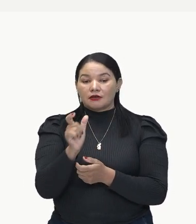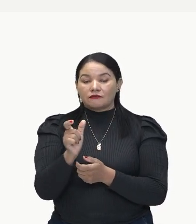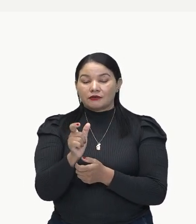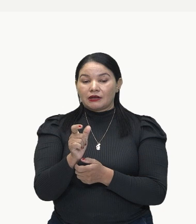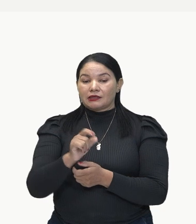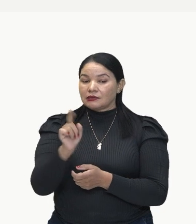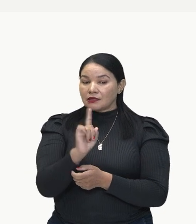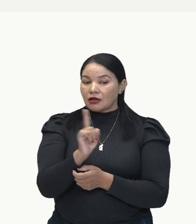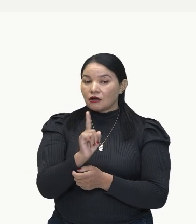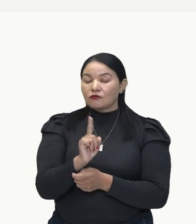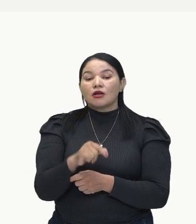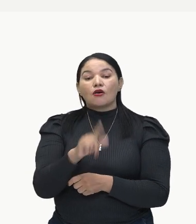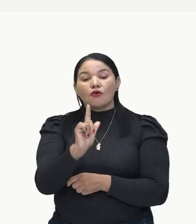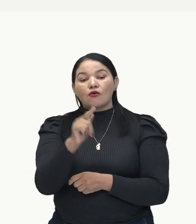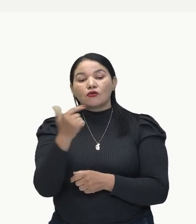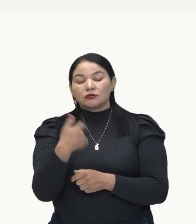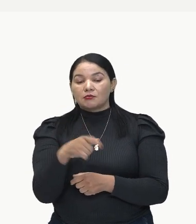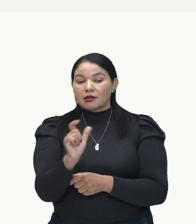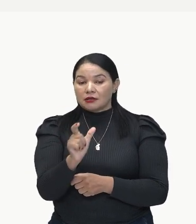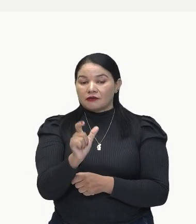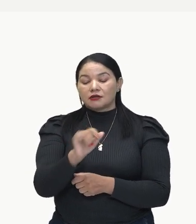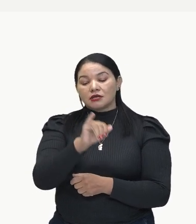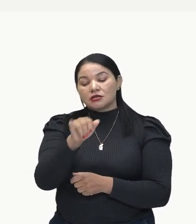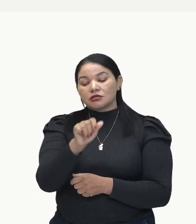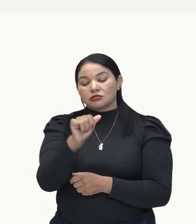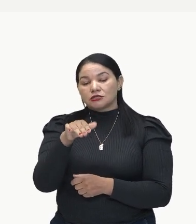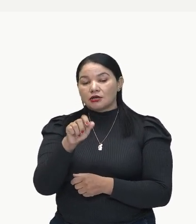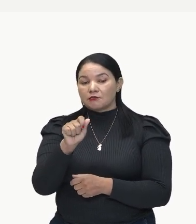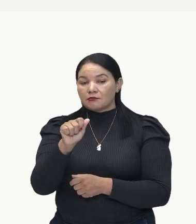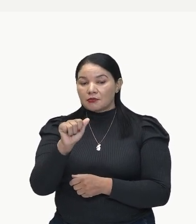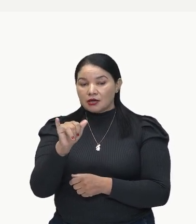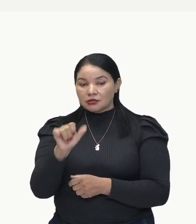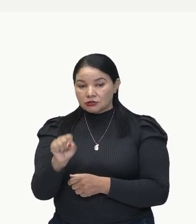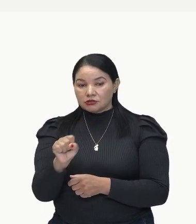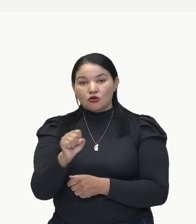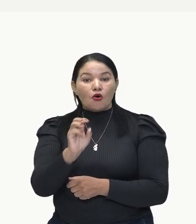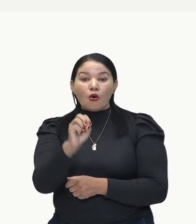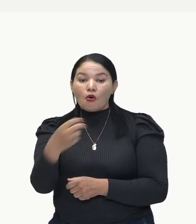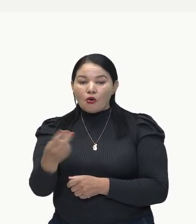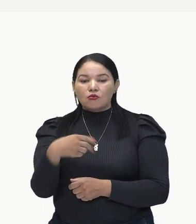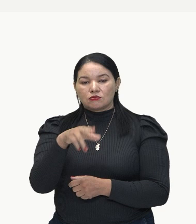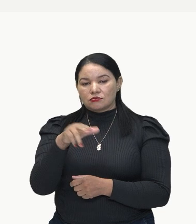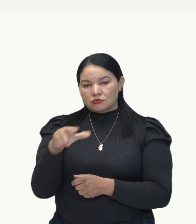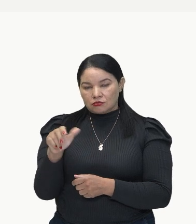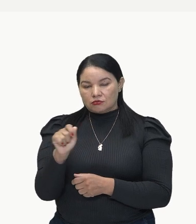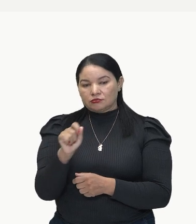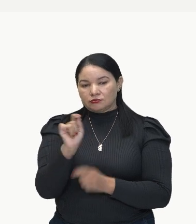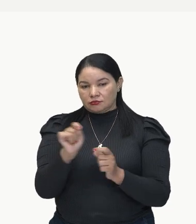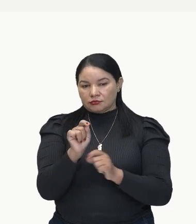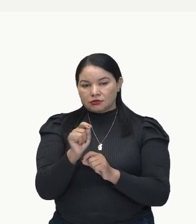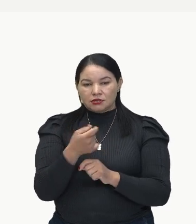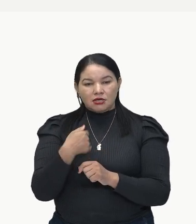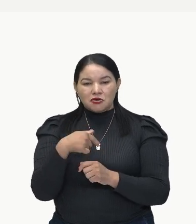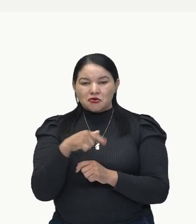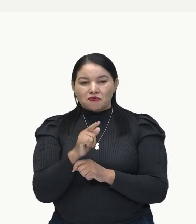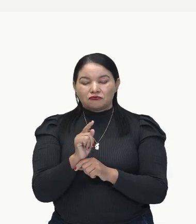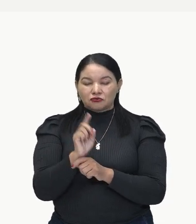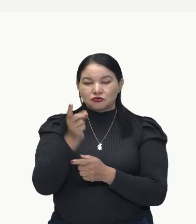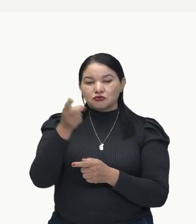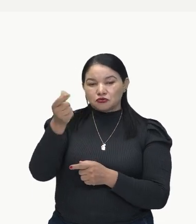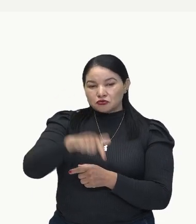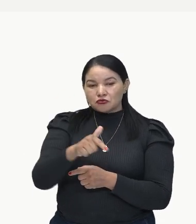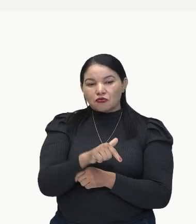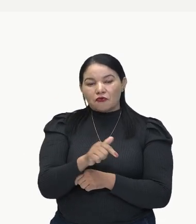aqui. Jamais faria isso novamente. Se eu não tenho jamais, eu tenho o completo oposto da sentença. Faria isso novamente. Não, mas o meu